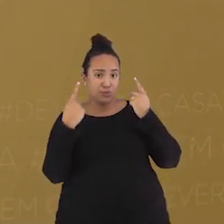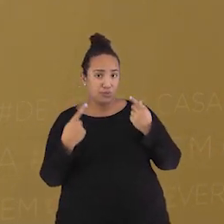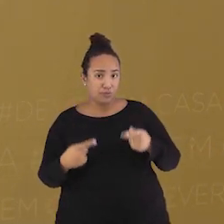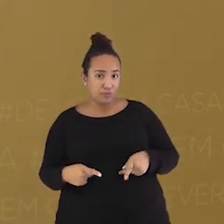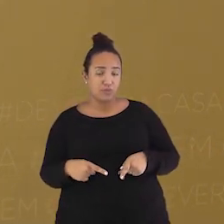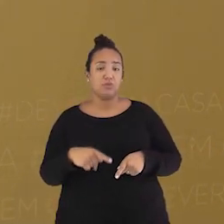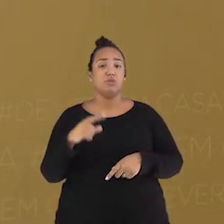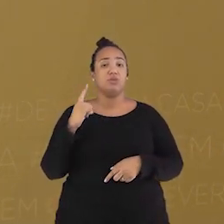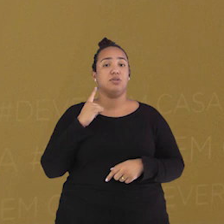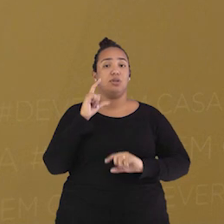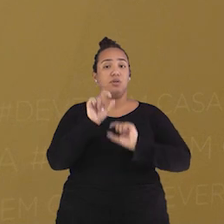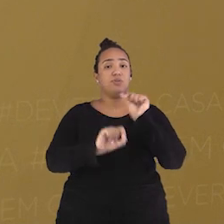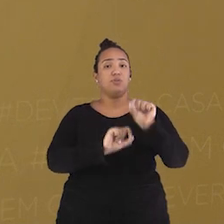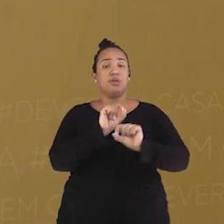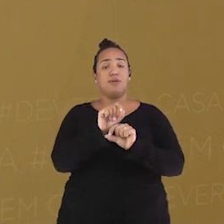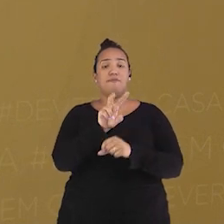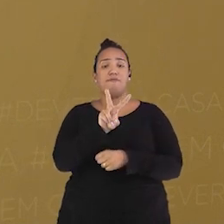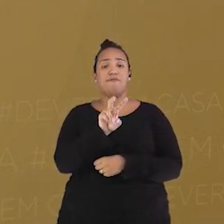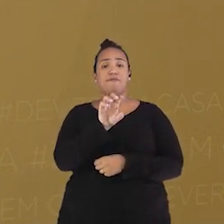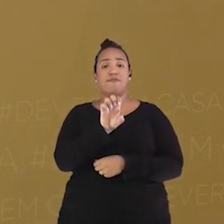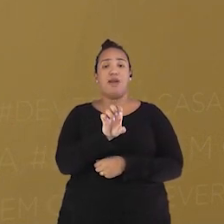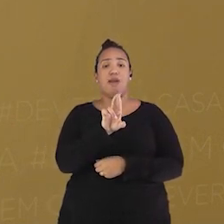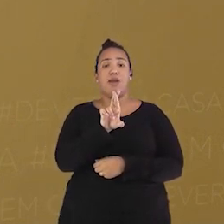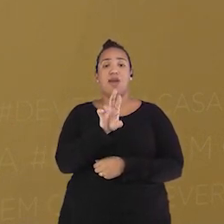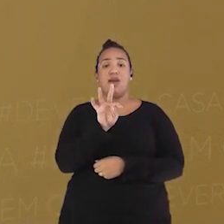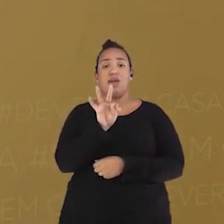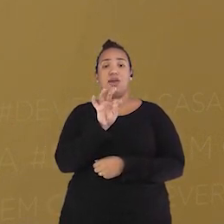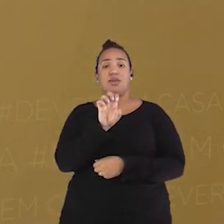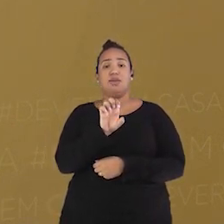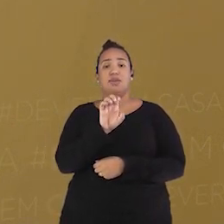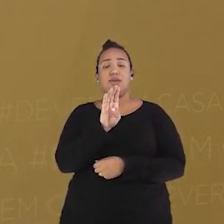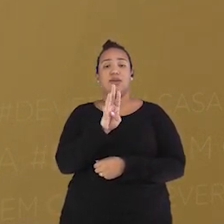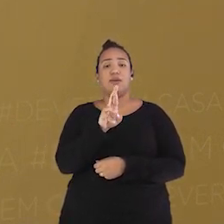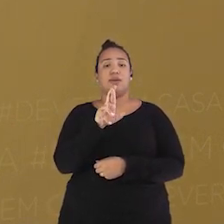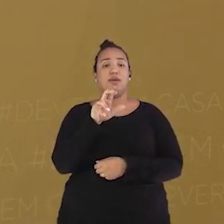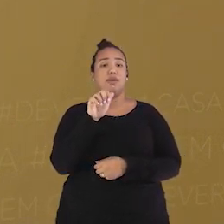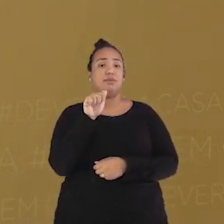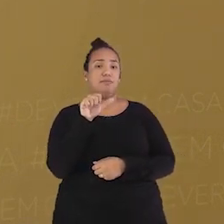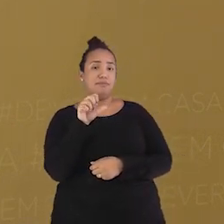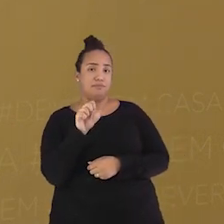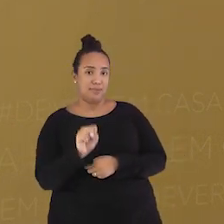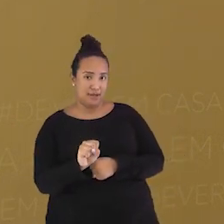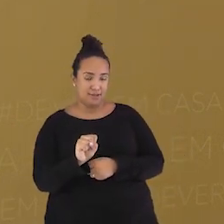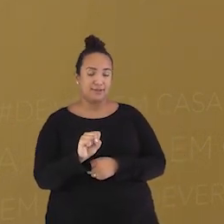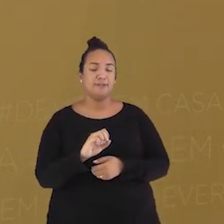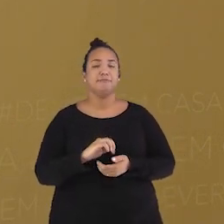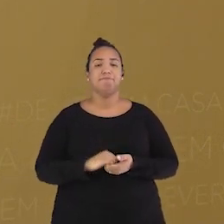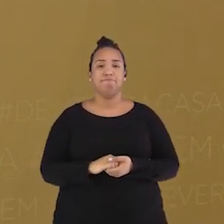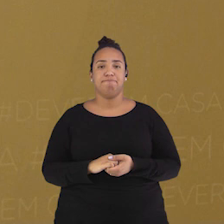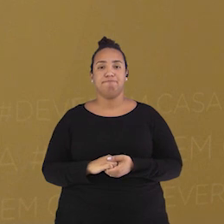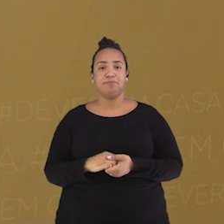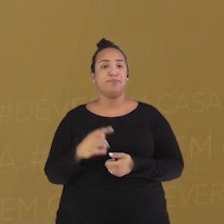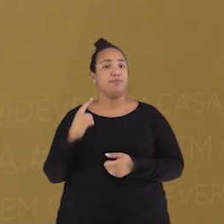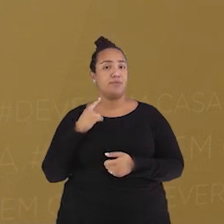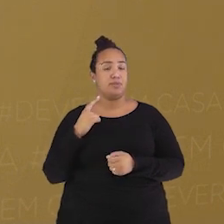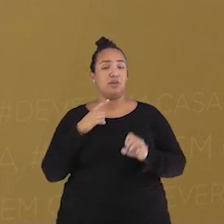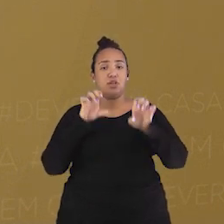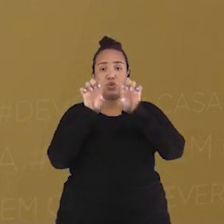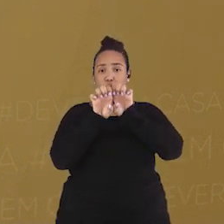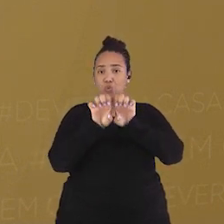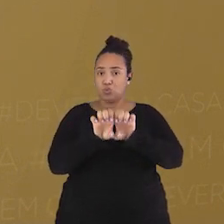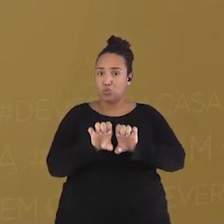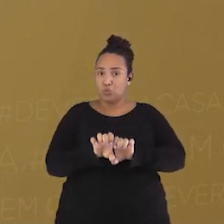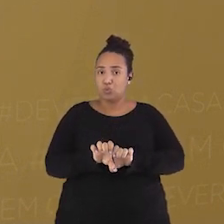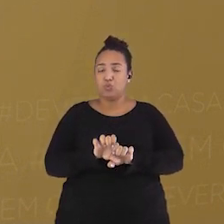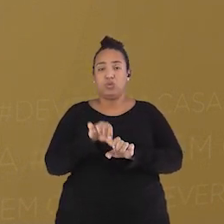somos seres vertebrados, isto é, temos vértebras alinhadas e sobrepostas umas às outras, formando uma